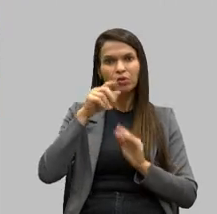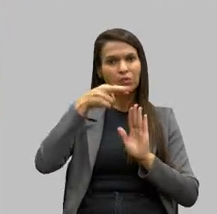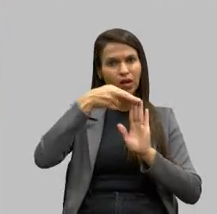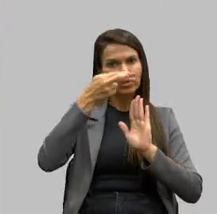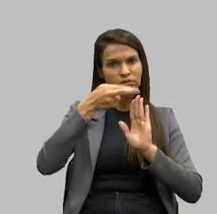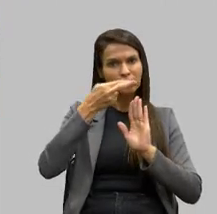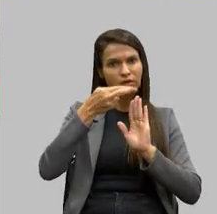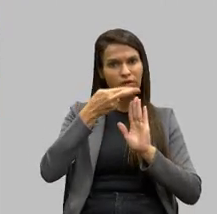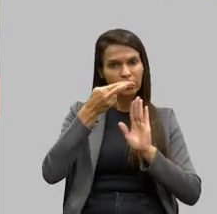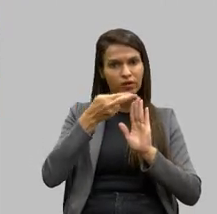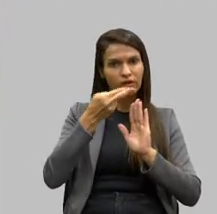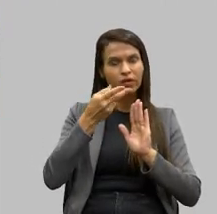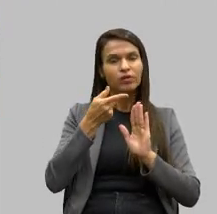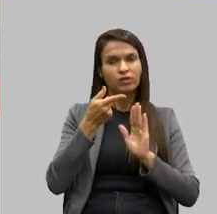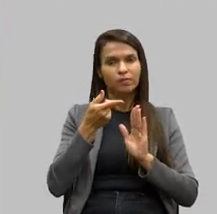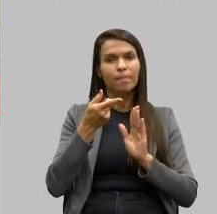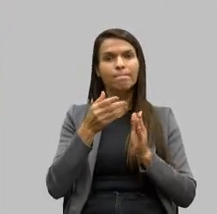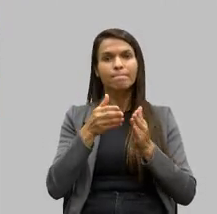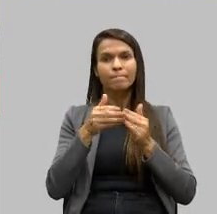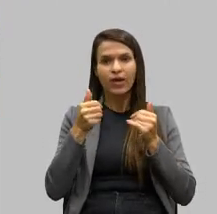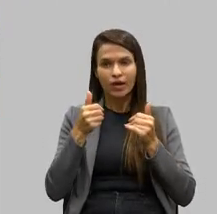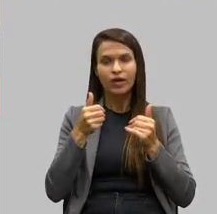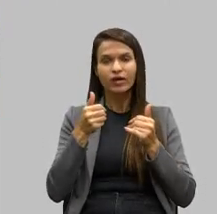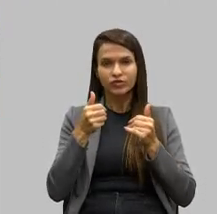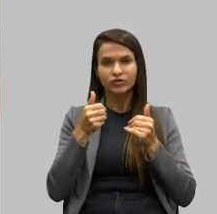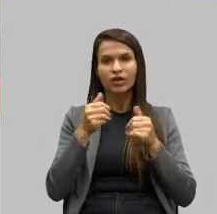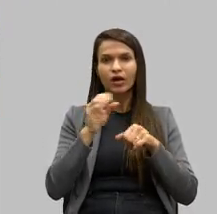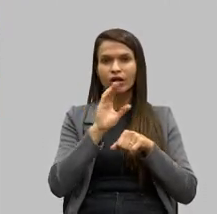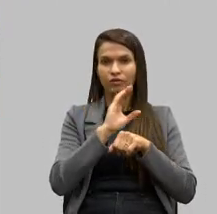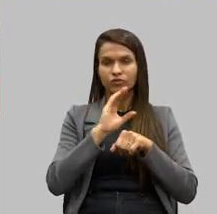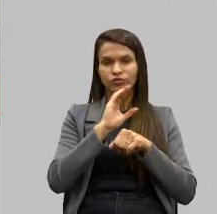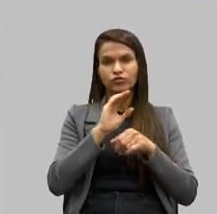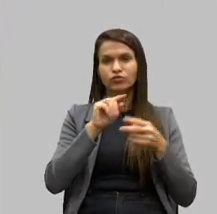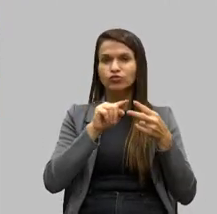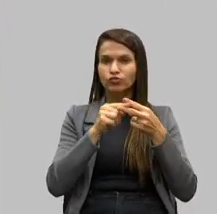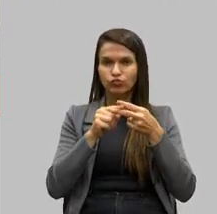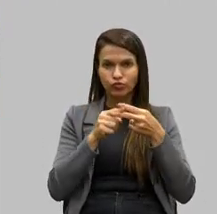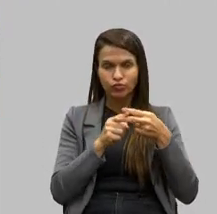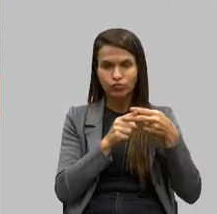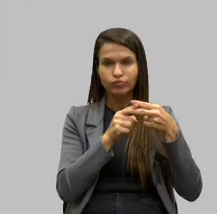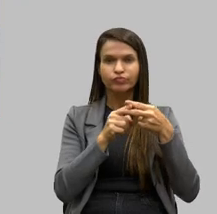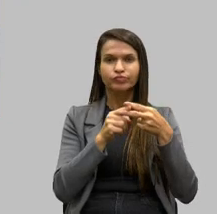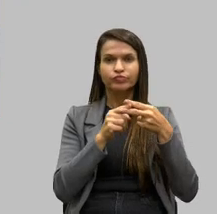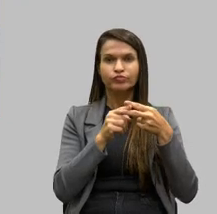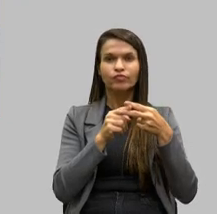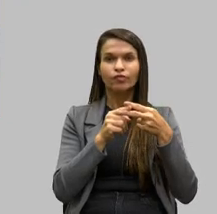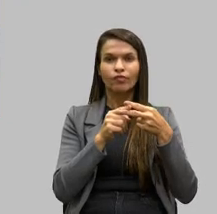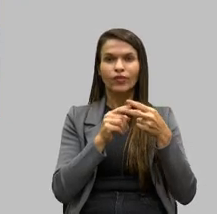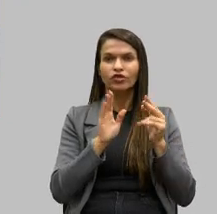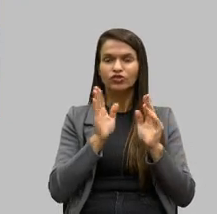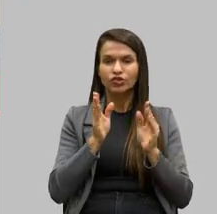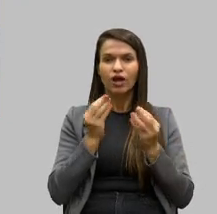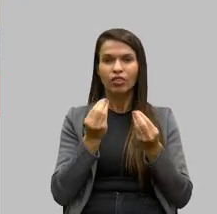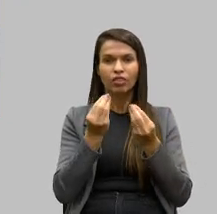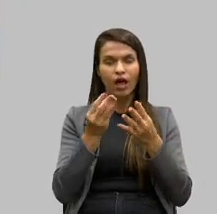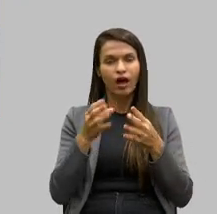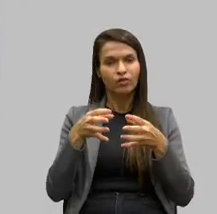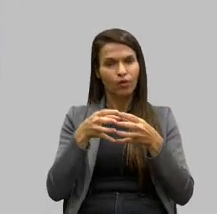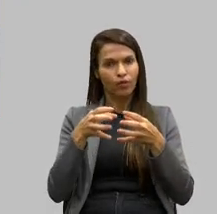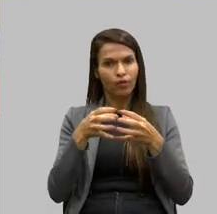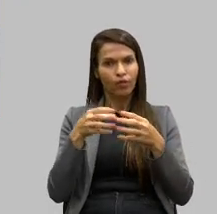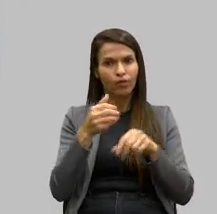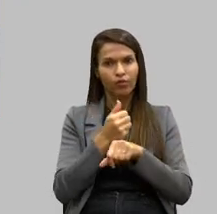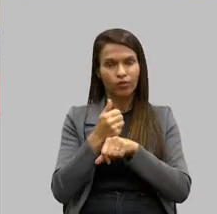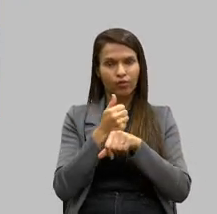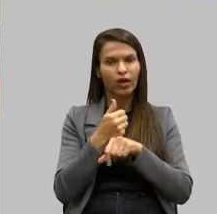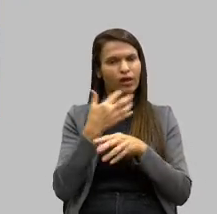que, inclusive, no mérito, pede a inconstitucionalidade de um reajuste já dado à categoria. E eu queria compreender como é que